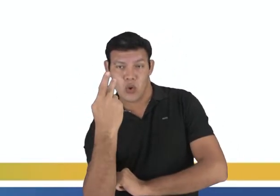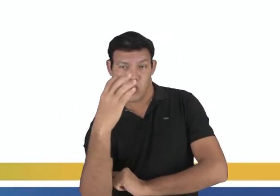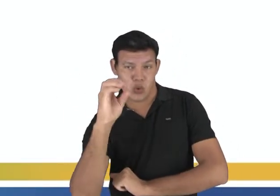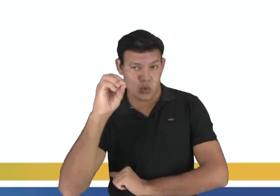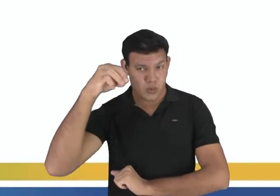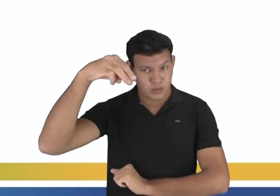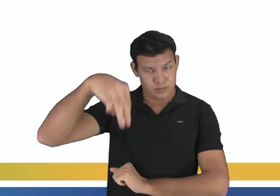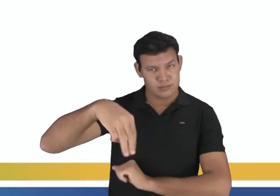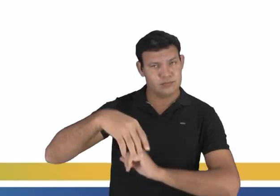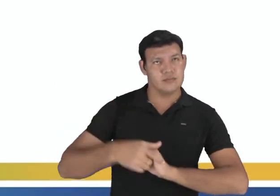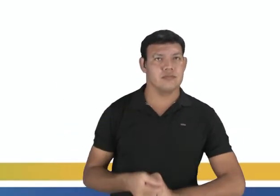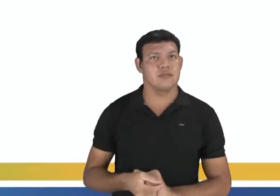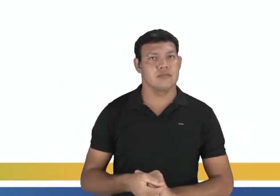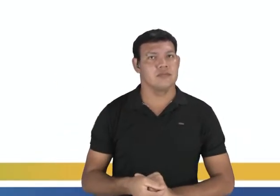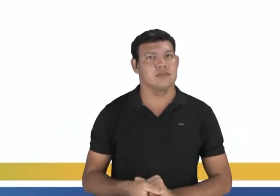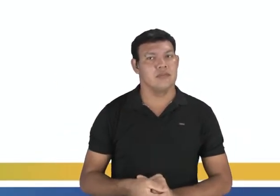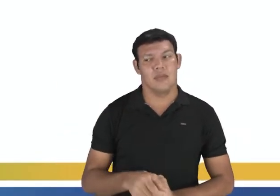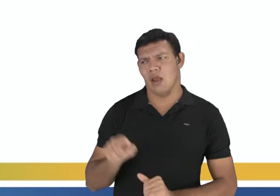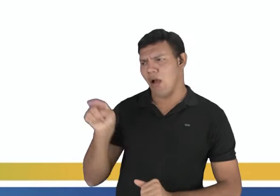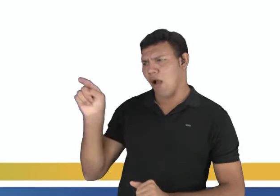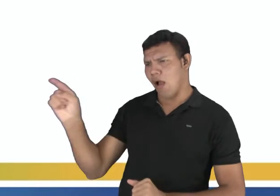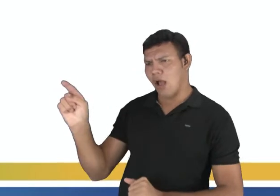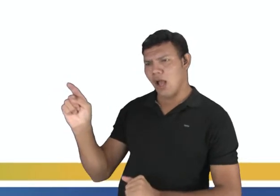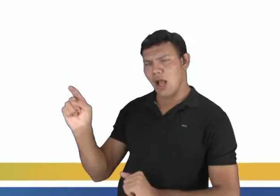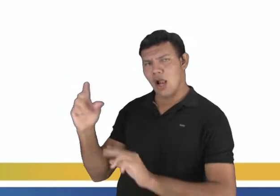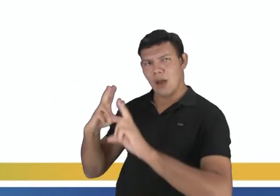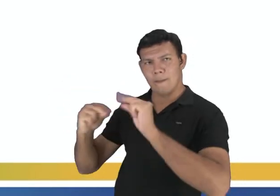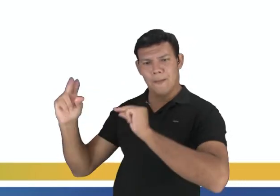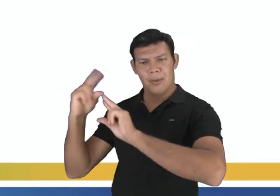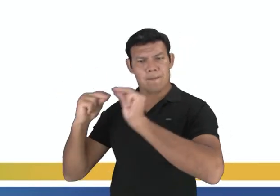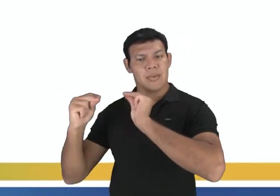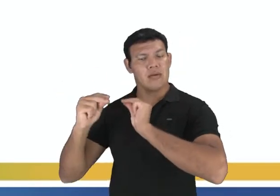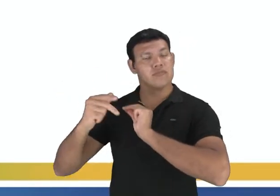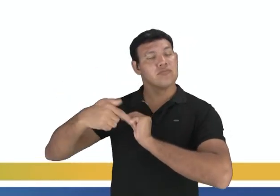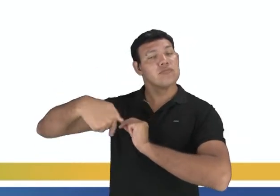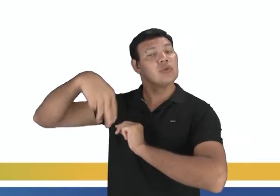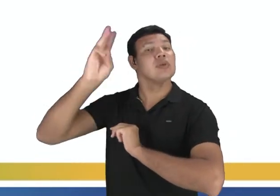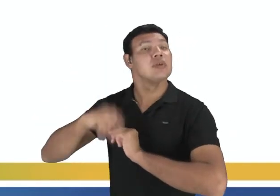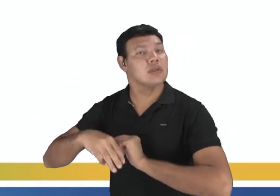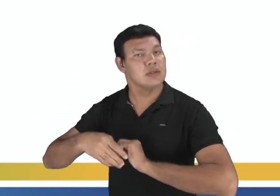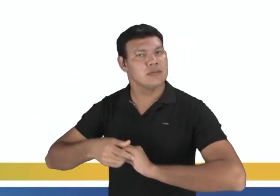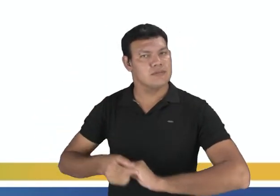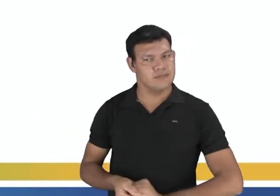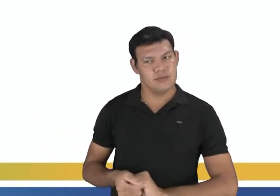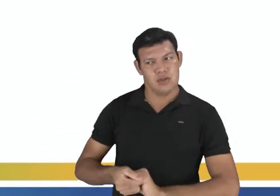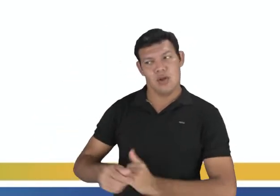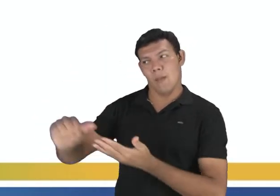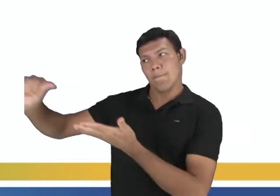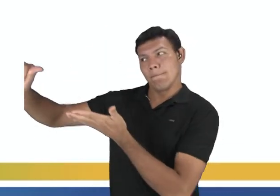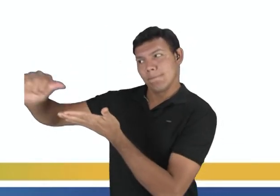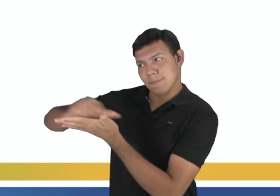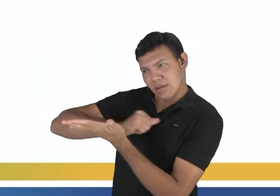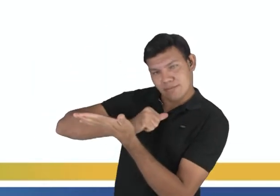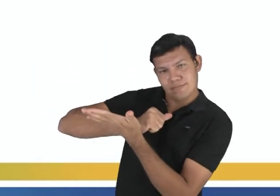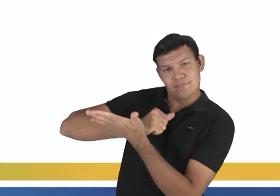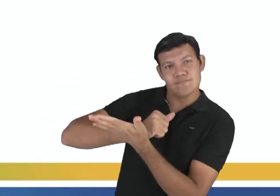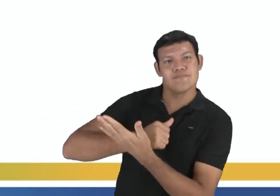talking? Com quem ela estava falando? Isso aí, ó, alguém, né, recebeu a